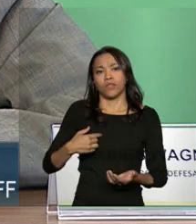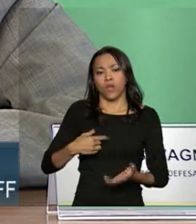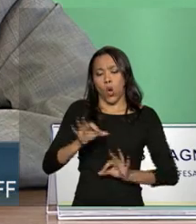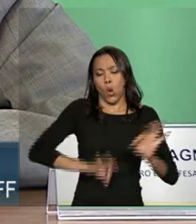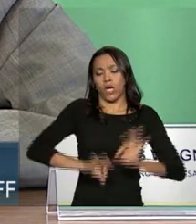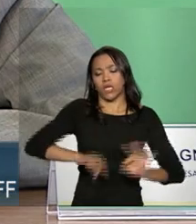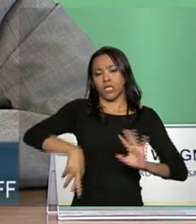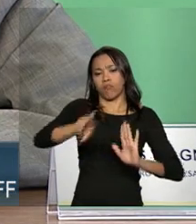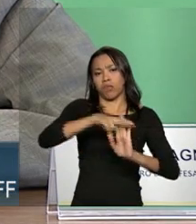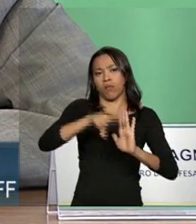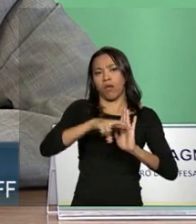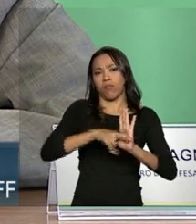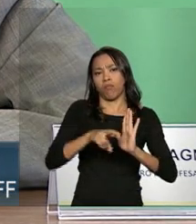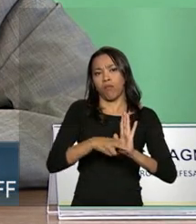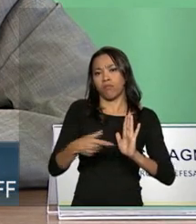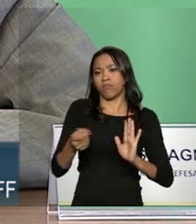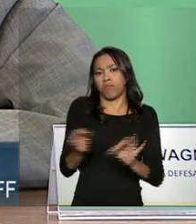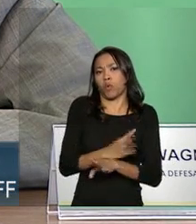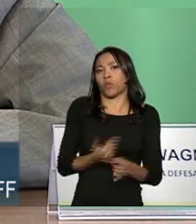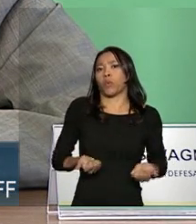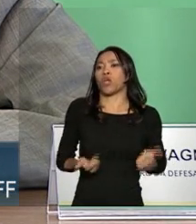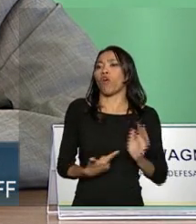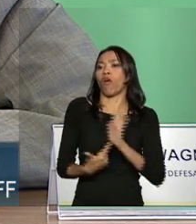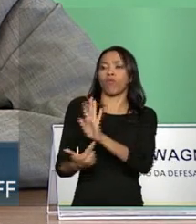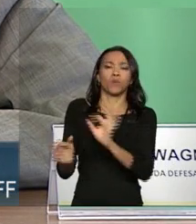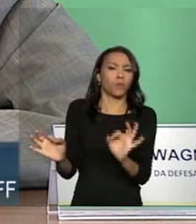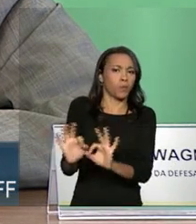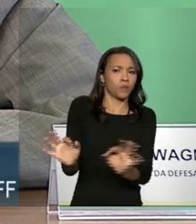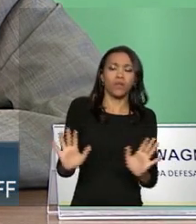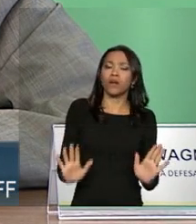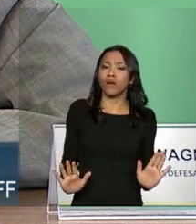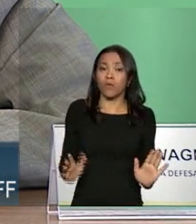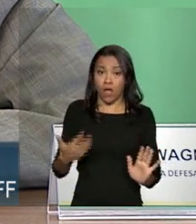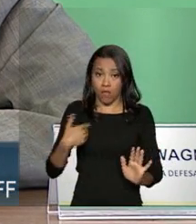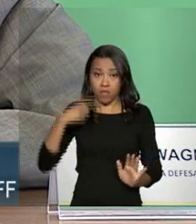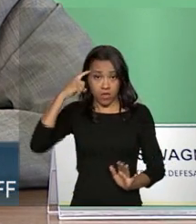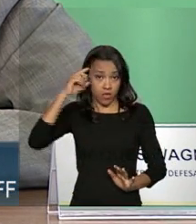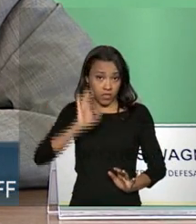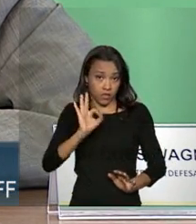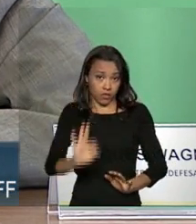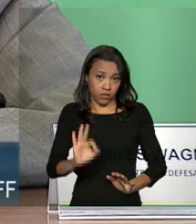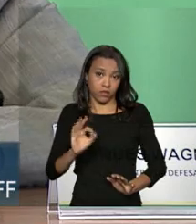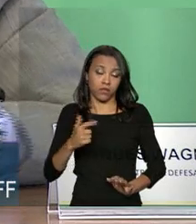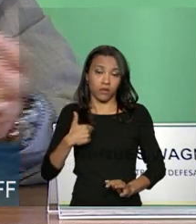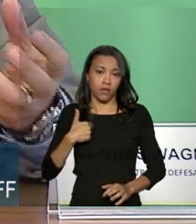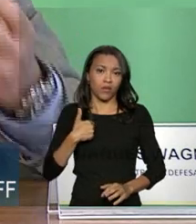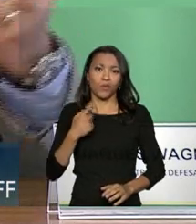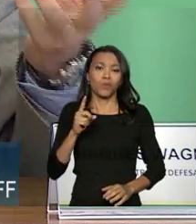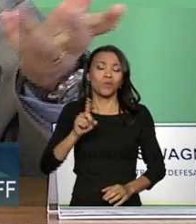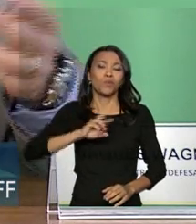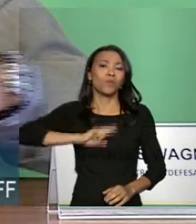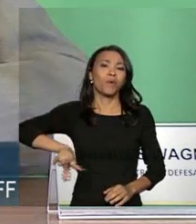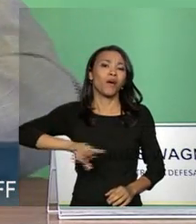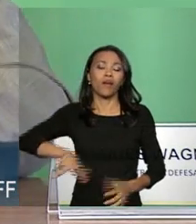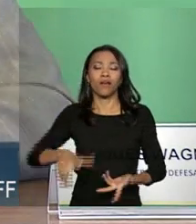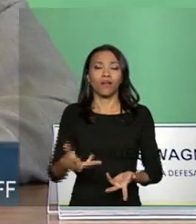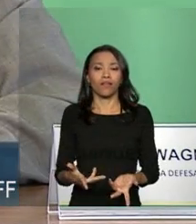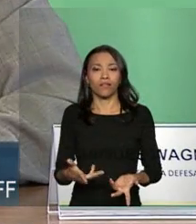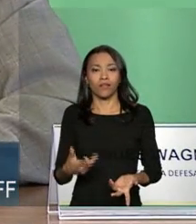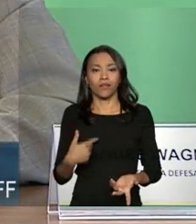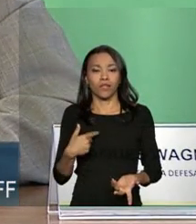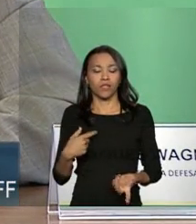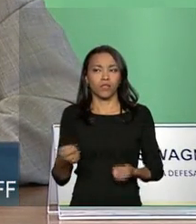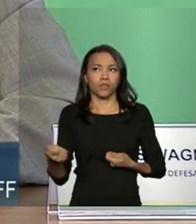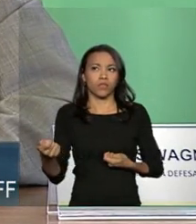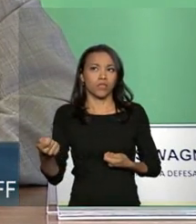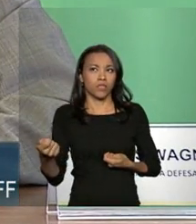de contraponto. Eu estou me batendo muito nisso, que é a minha convicção. Não há por que ficar fazendo